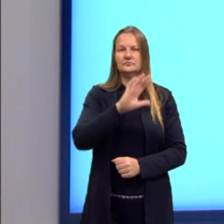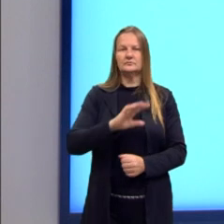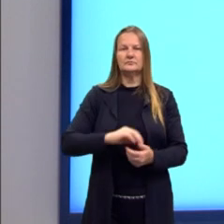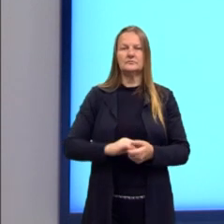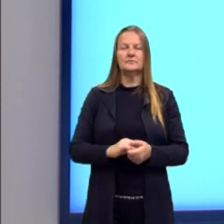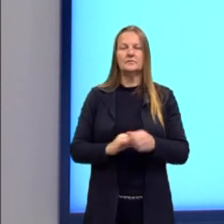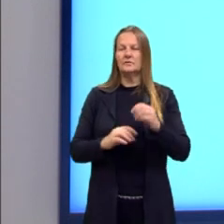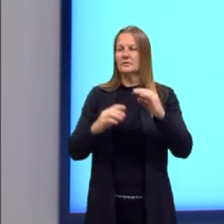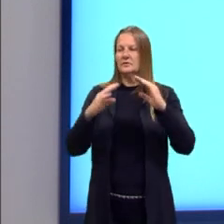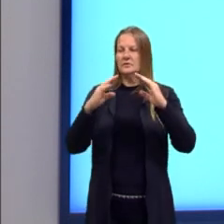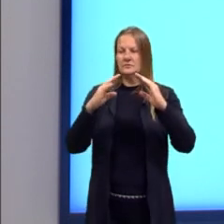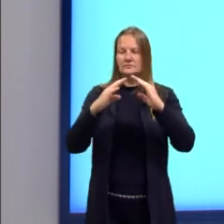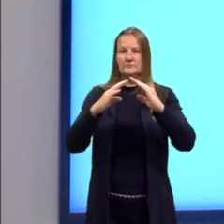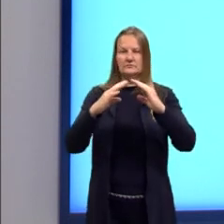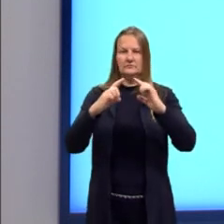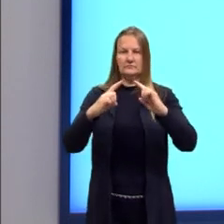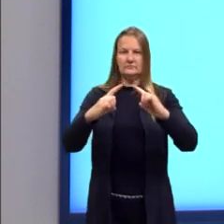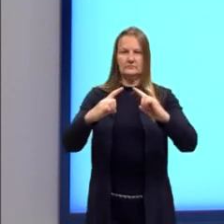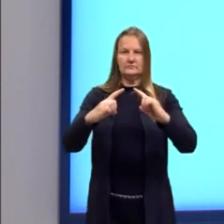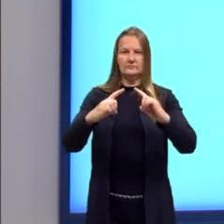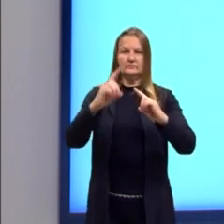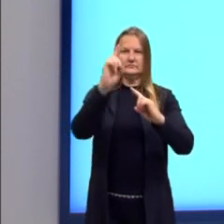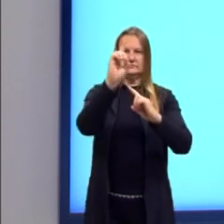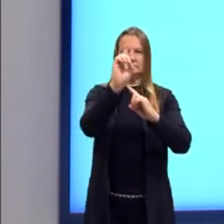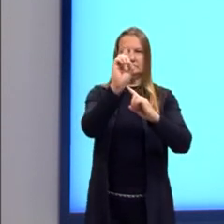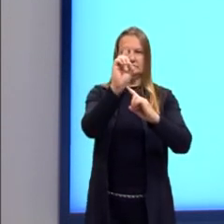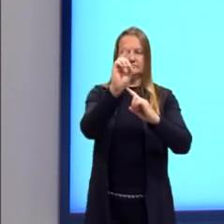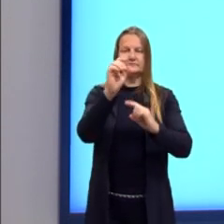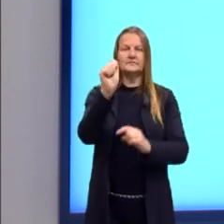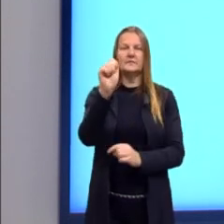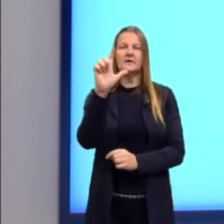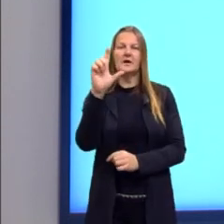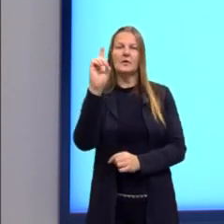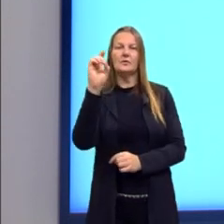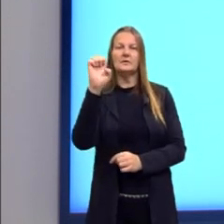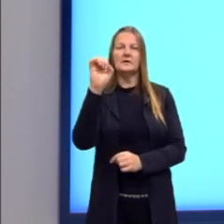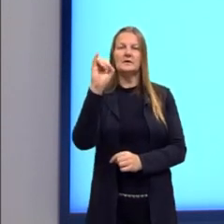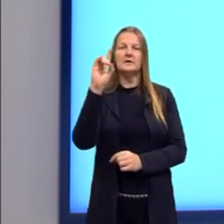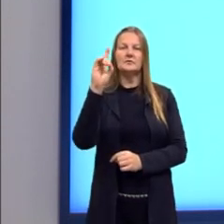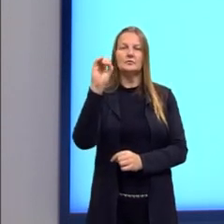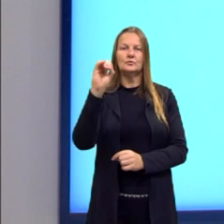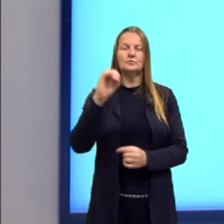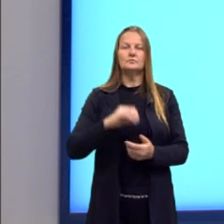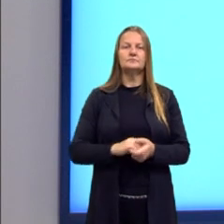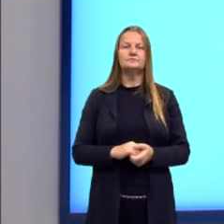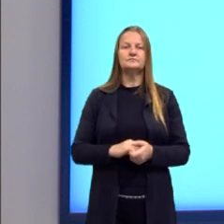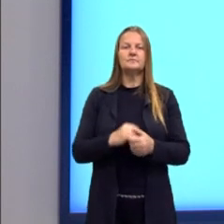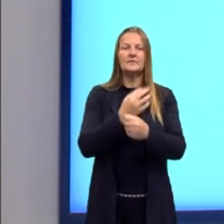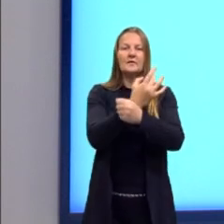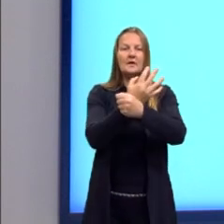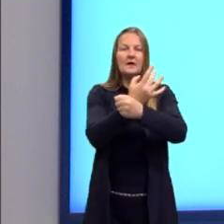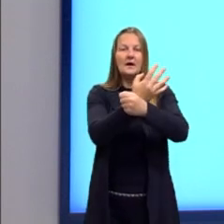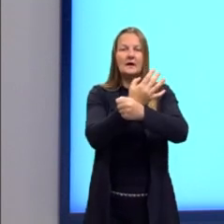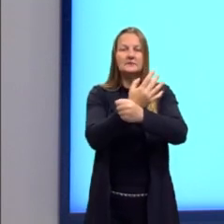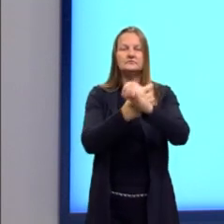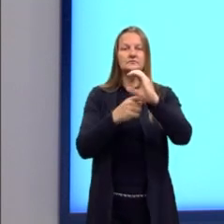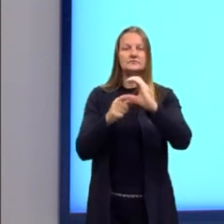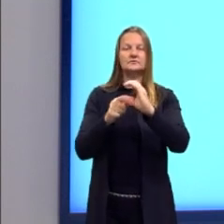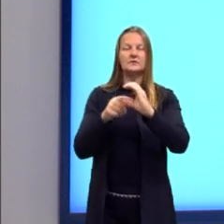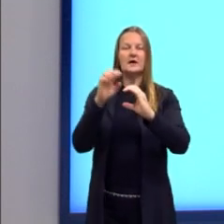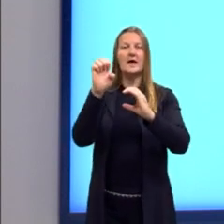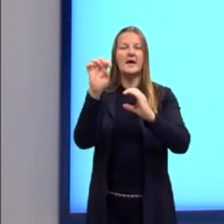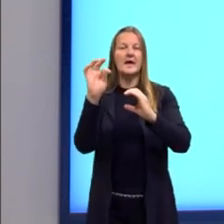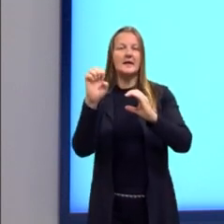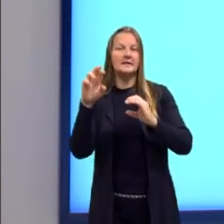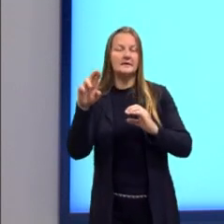o aldeído e cetona que normalmente são trabalhados juntos em função do grupo funcional e os ácidos carboxílicos o